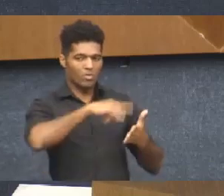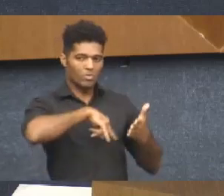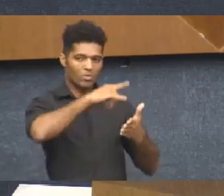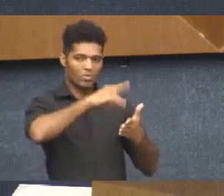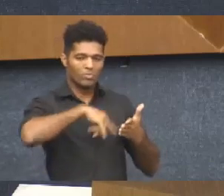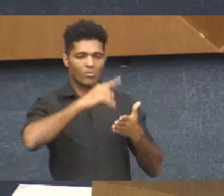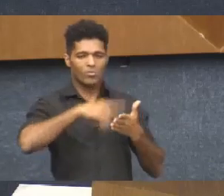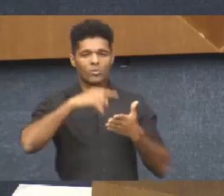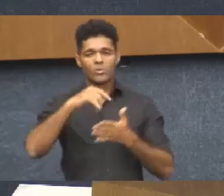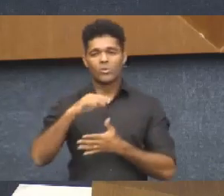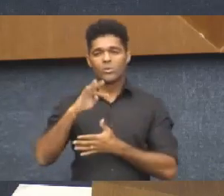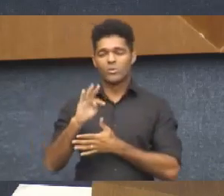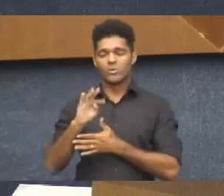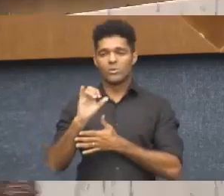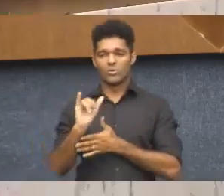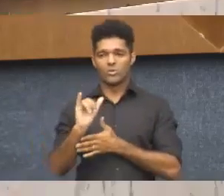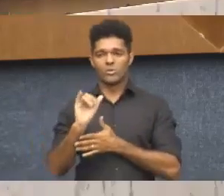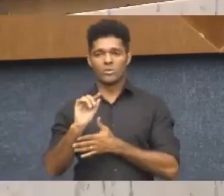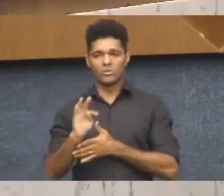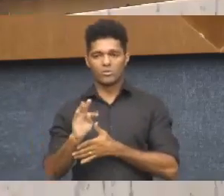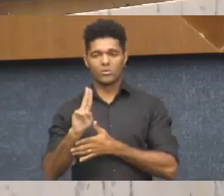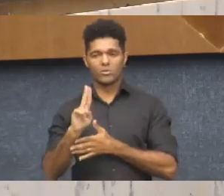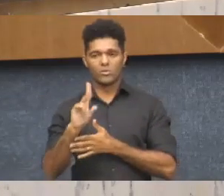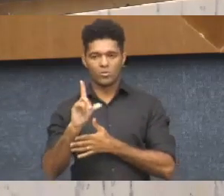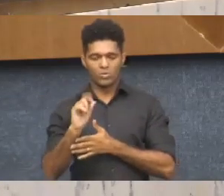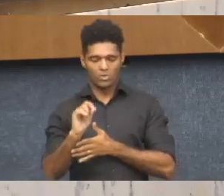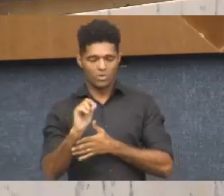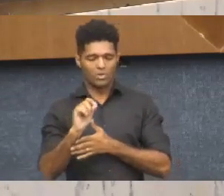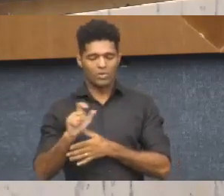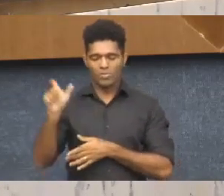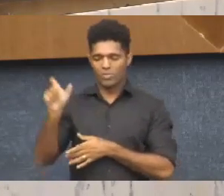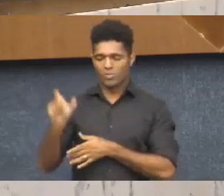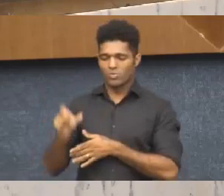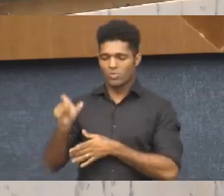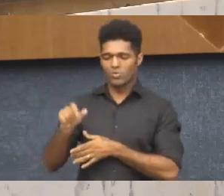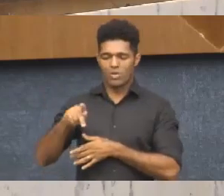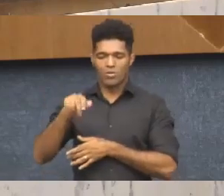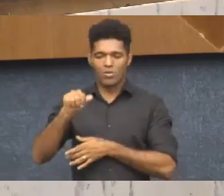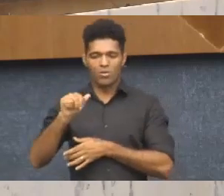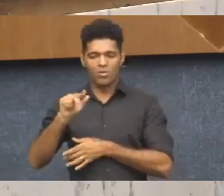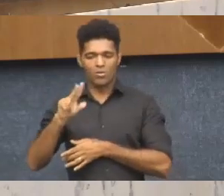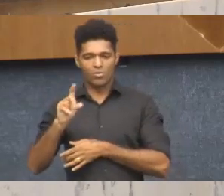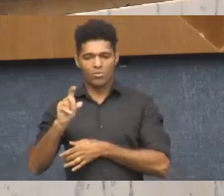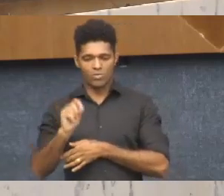cidadania honorária ao senhor Paulo Roberto da Silva Araújo.